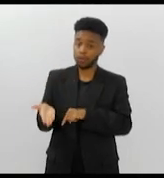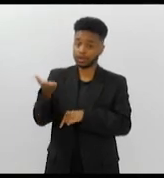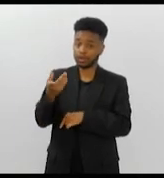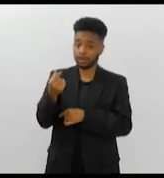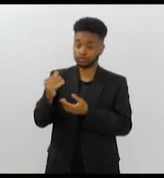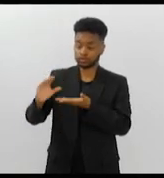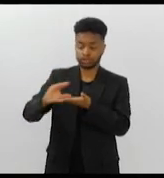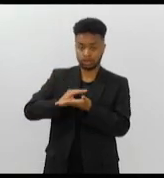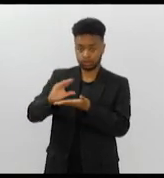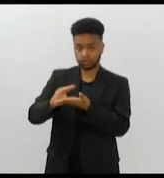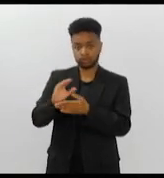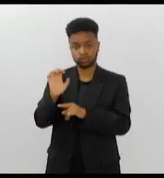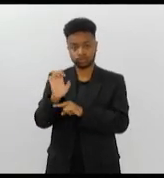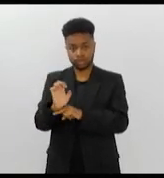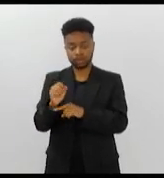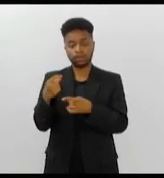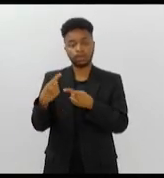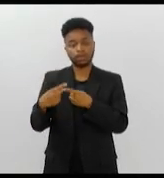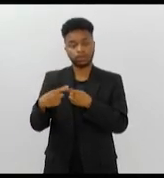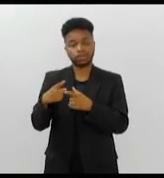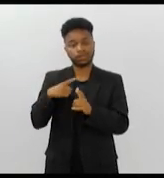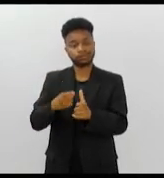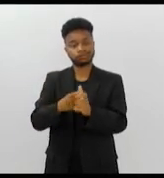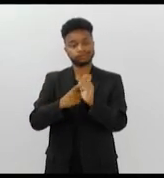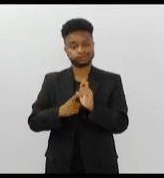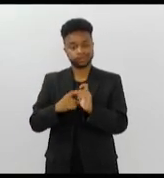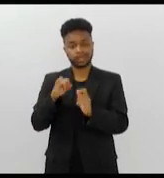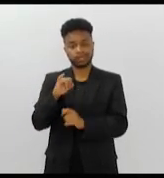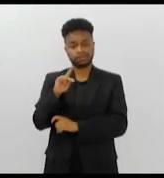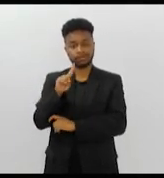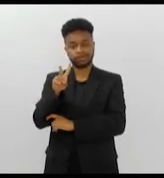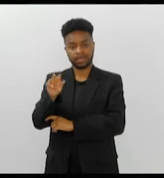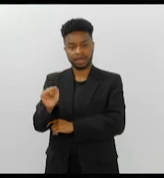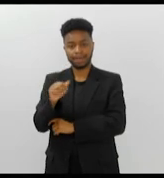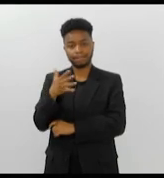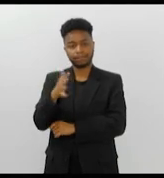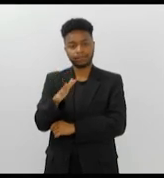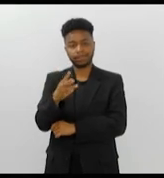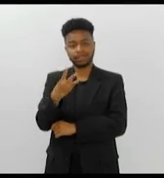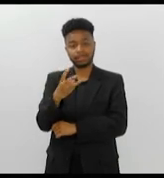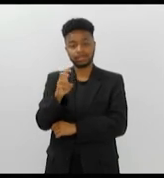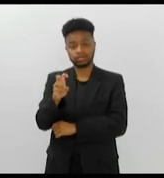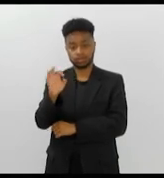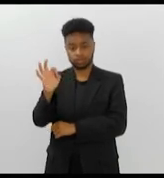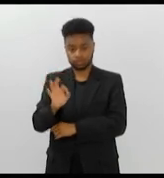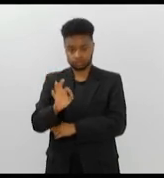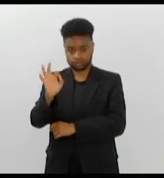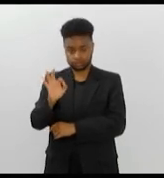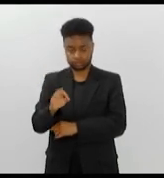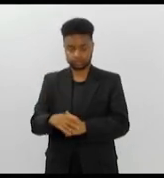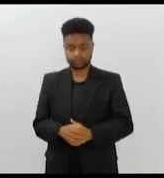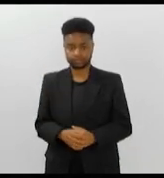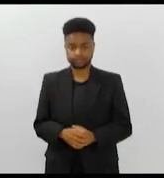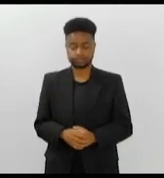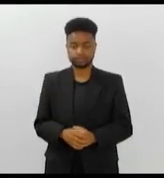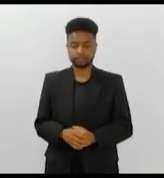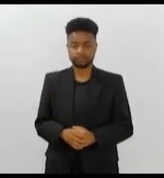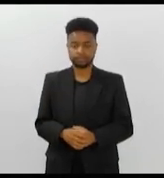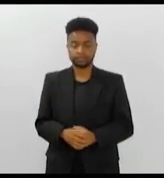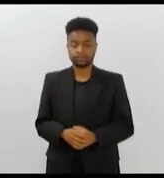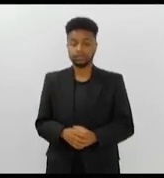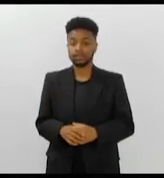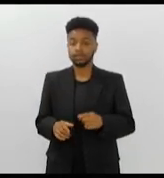do Estado visto que na Ed plencia com IPVA tá na casa dos 35% e dá uma